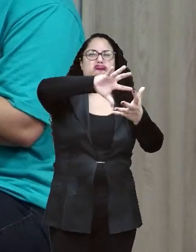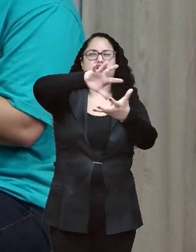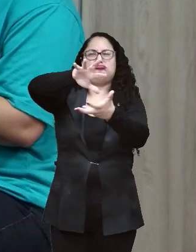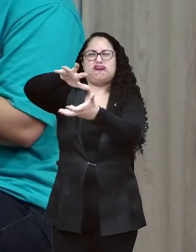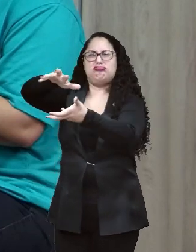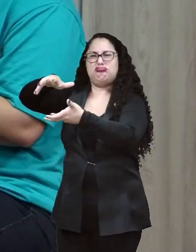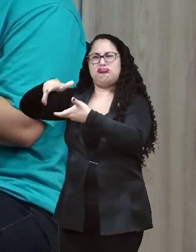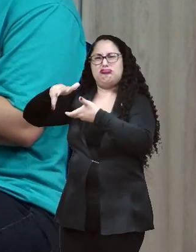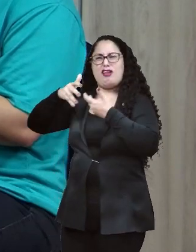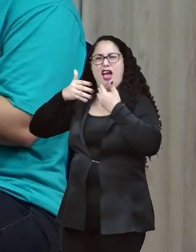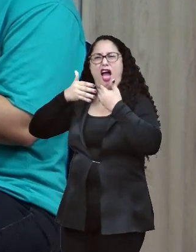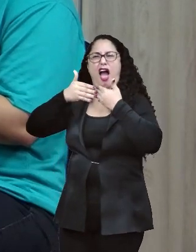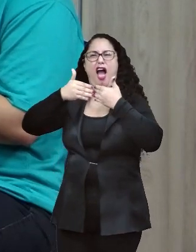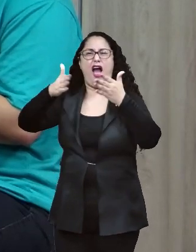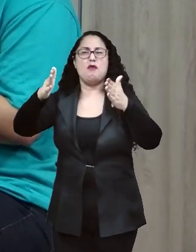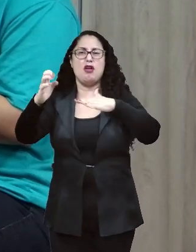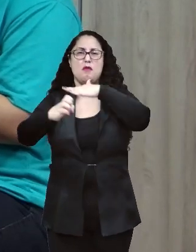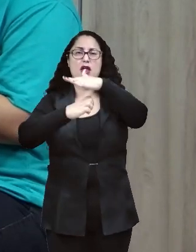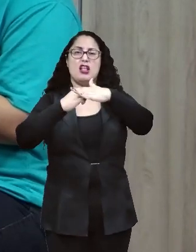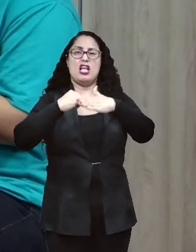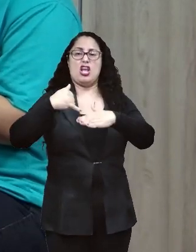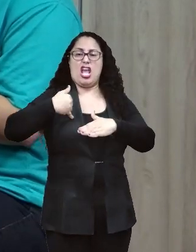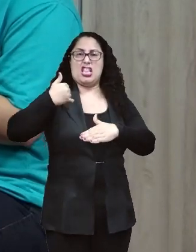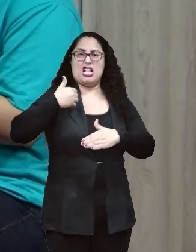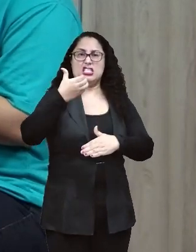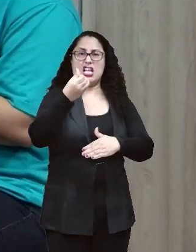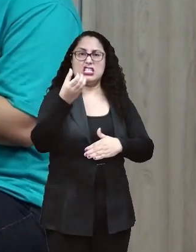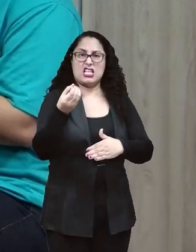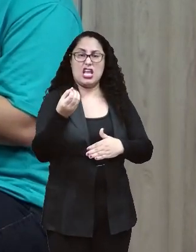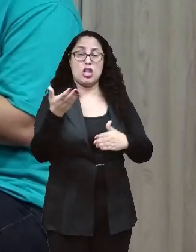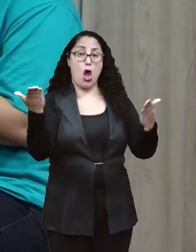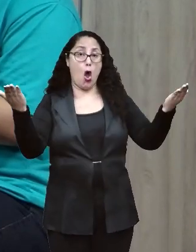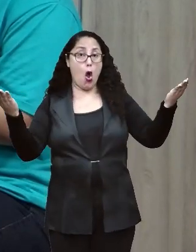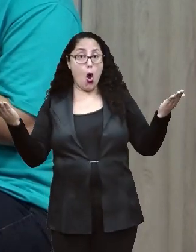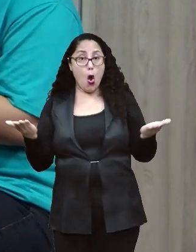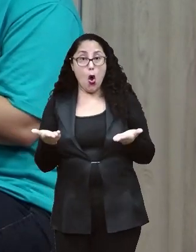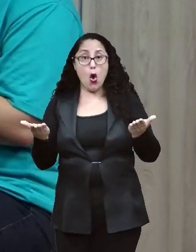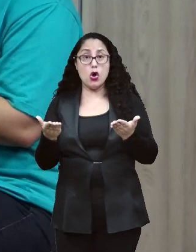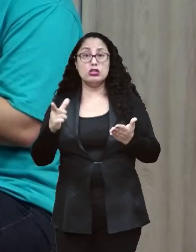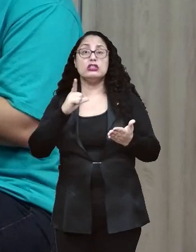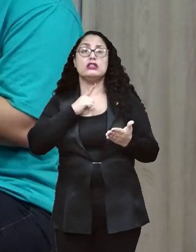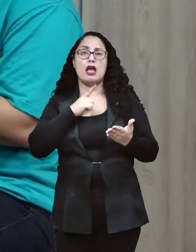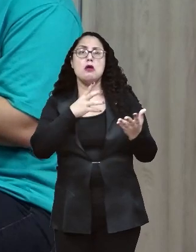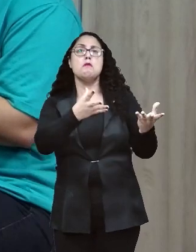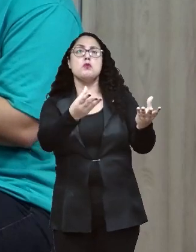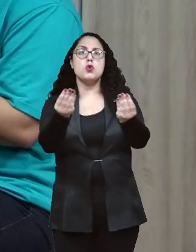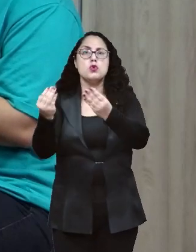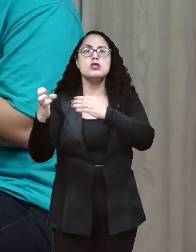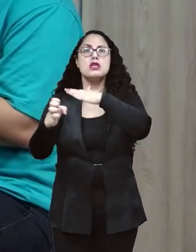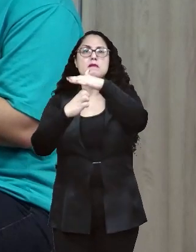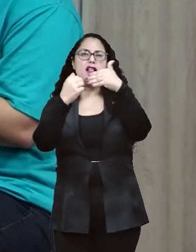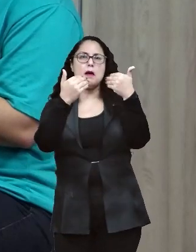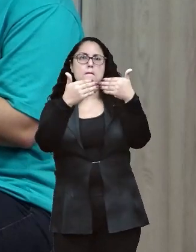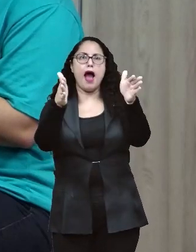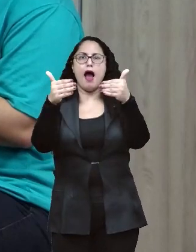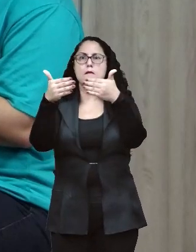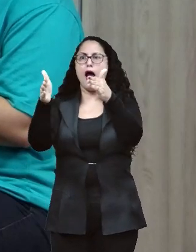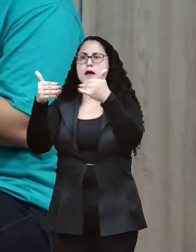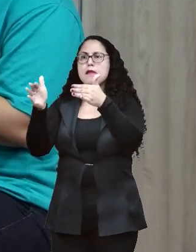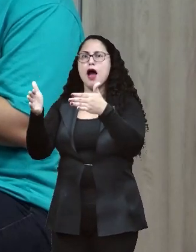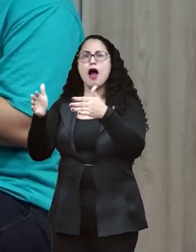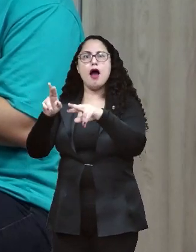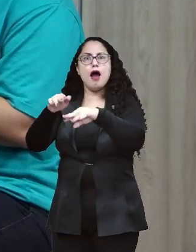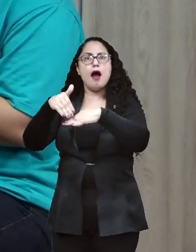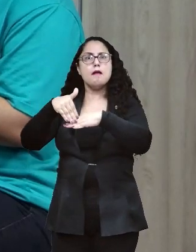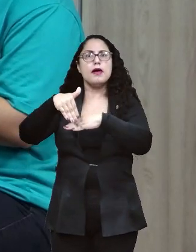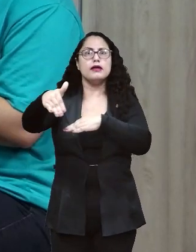que abriram sua empresa depois de 60 anos. Hoje nós temos muitas empresas abertas